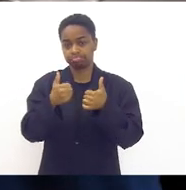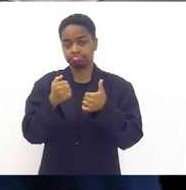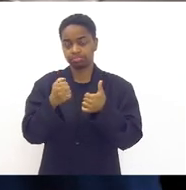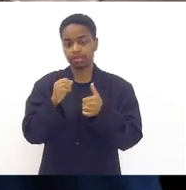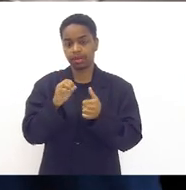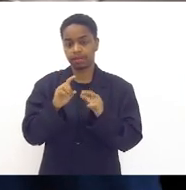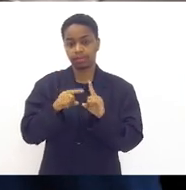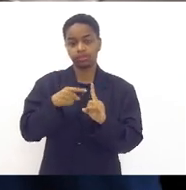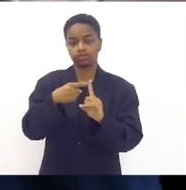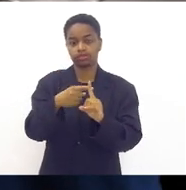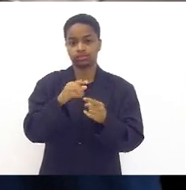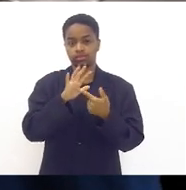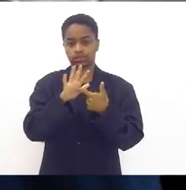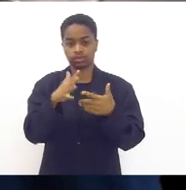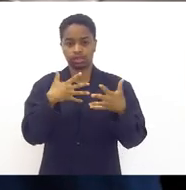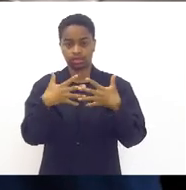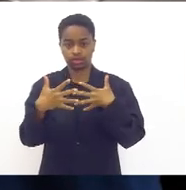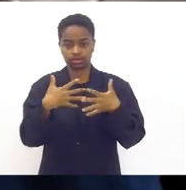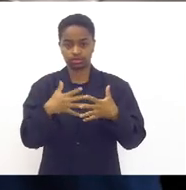última transparência.